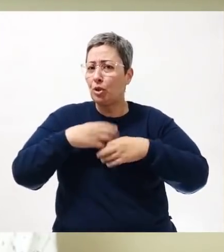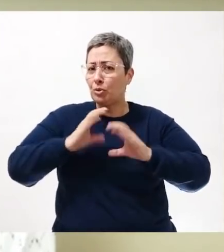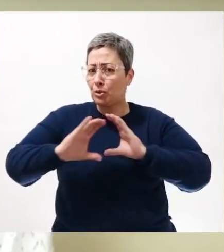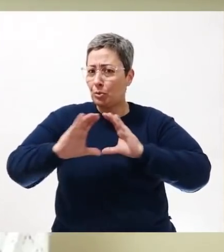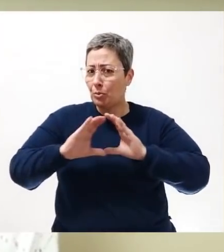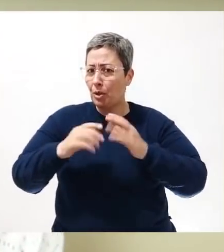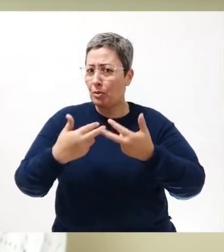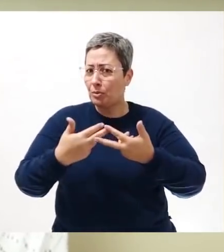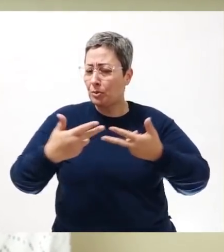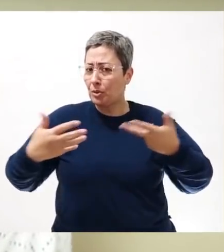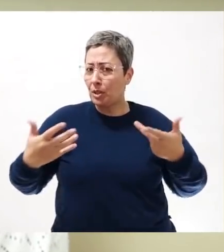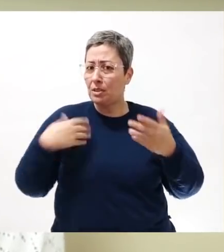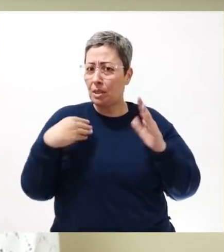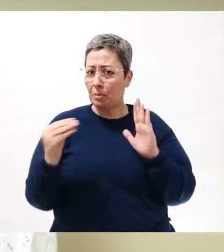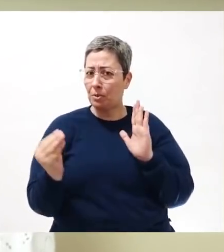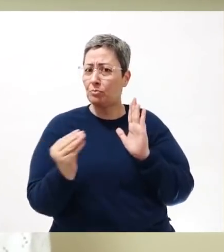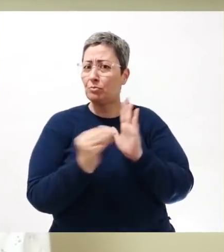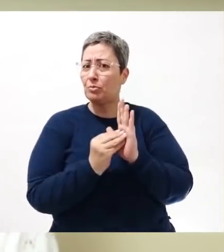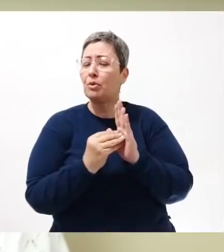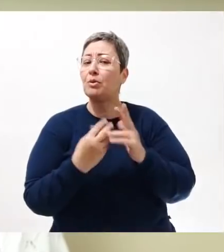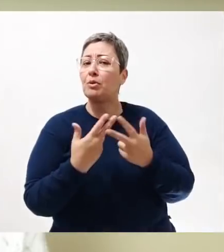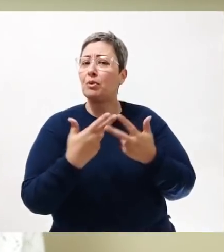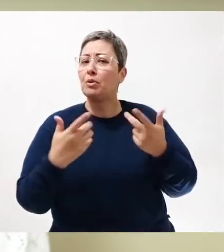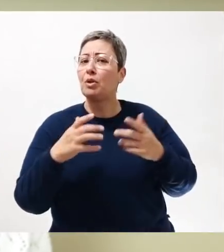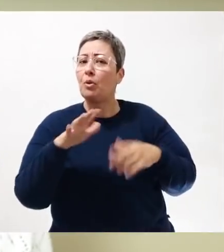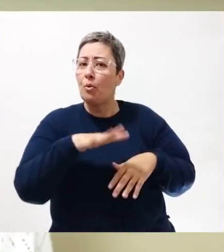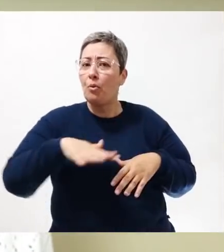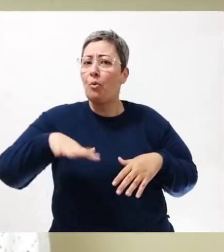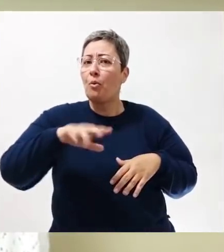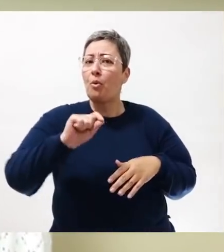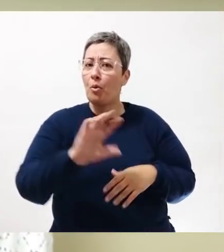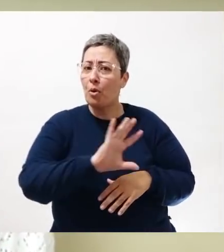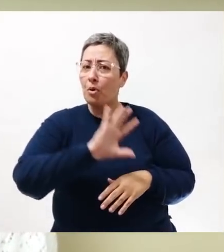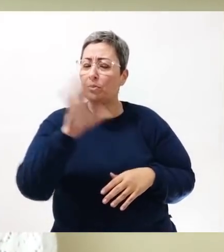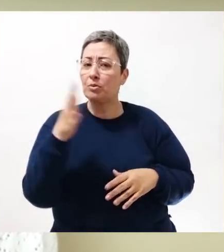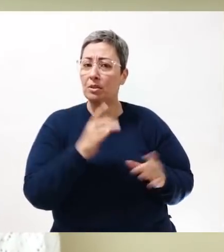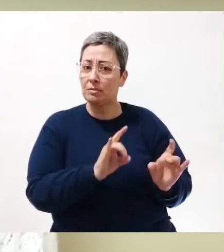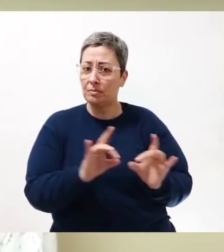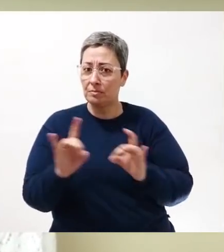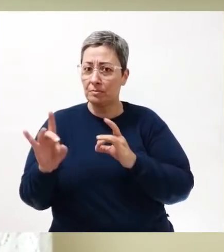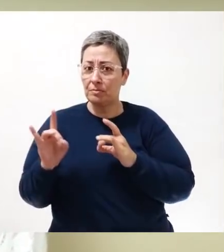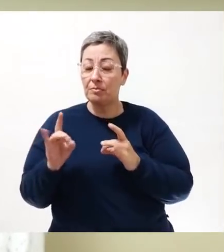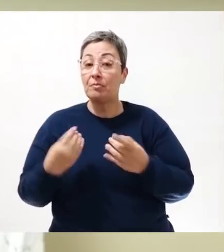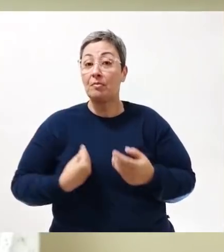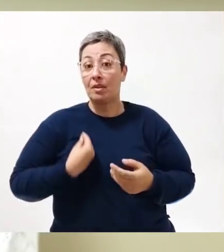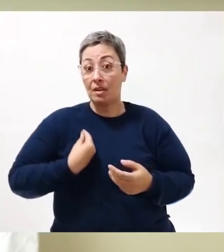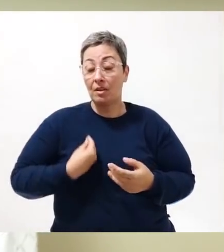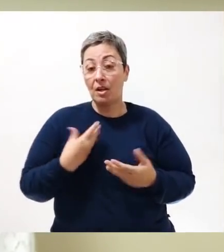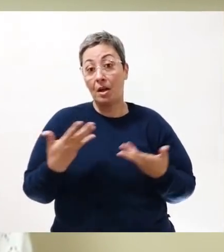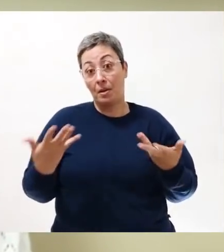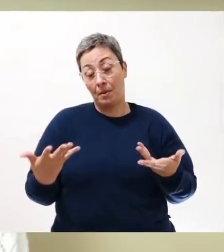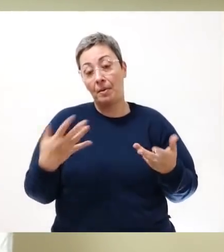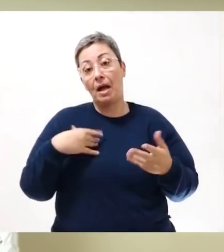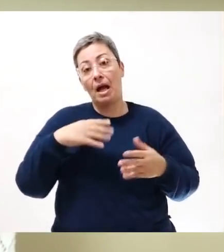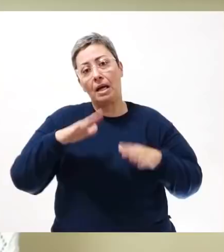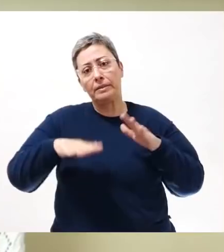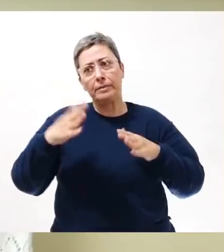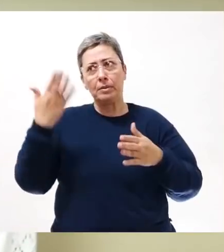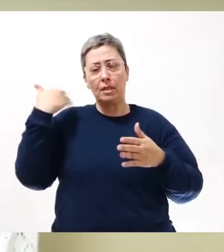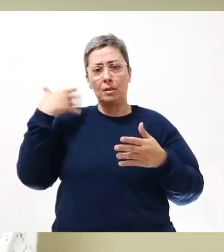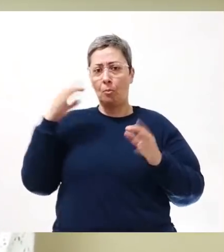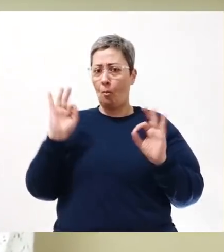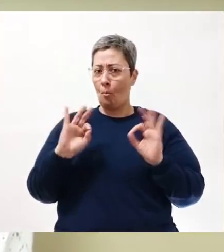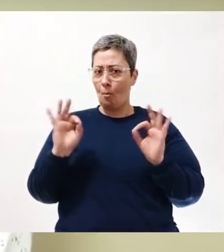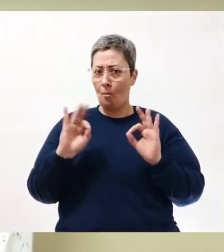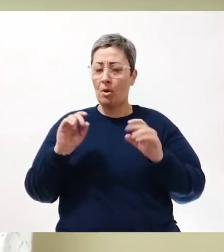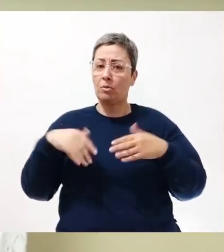de comunicar algo e de registrar as diversas situações do nosso dia a dia? Bom, ela nem sempre